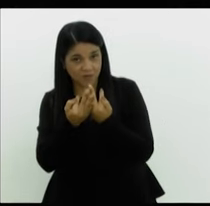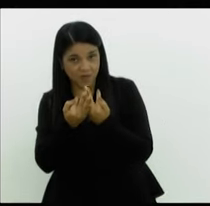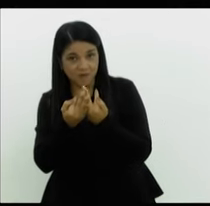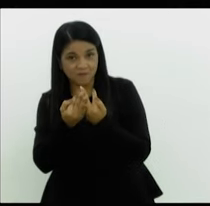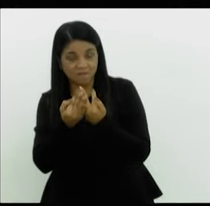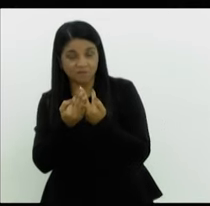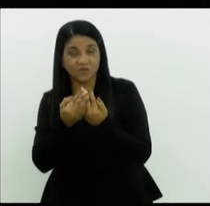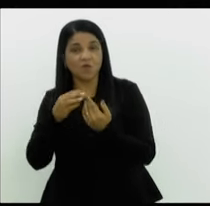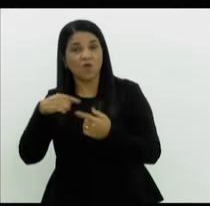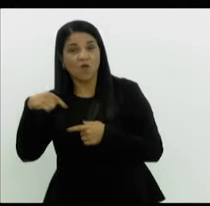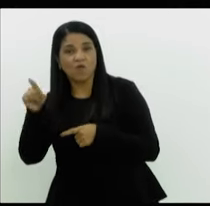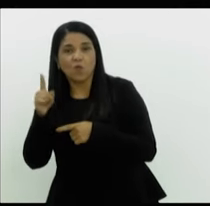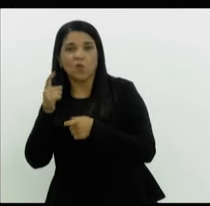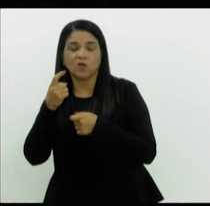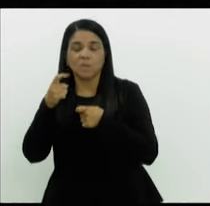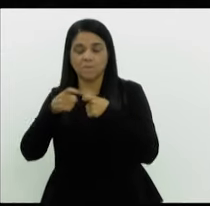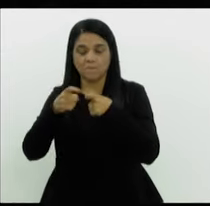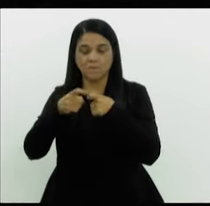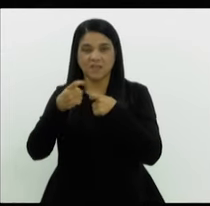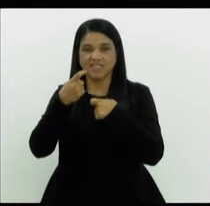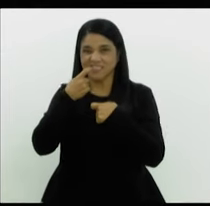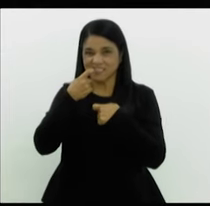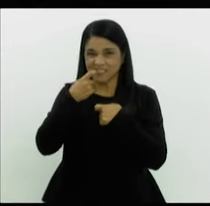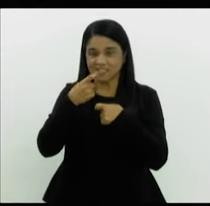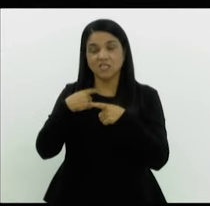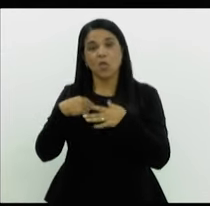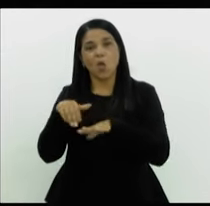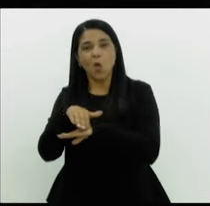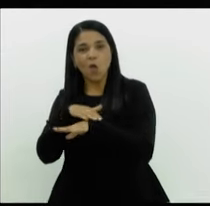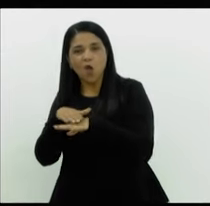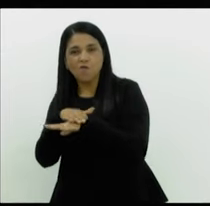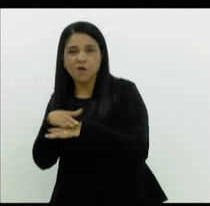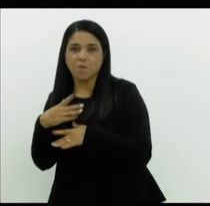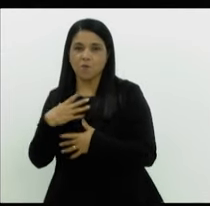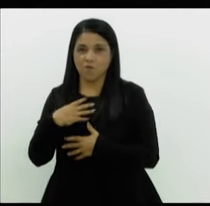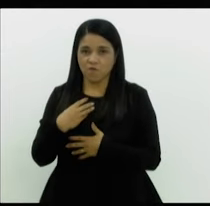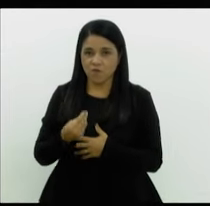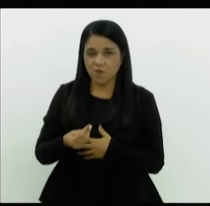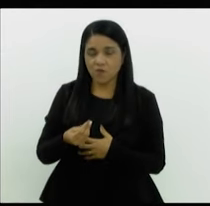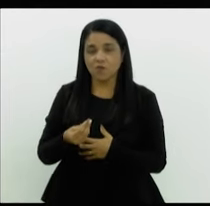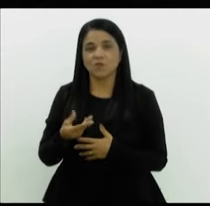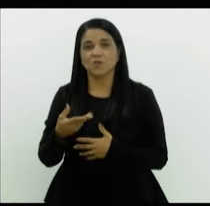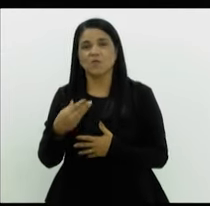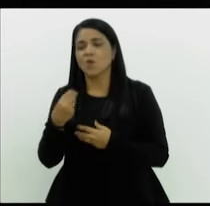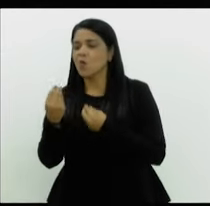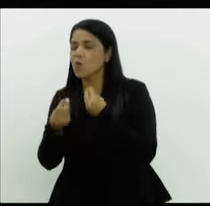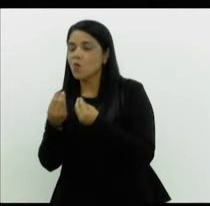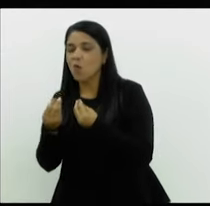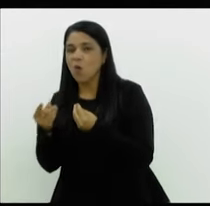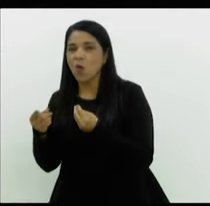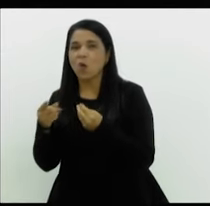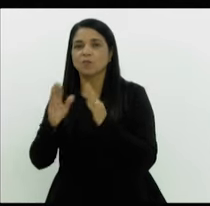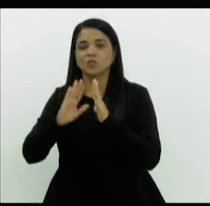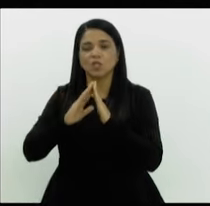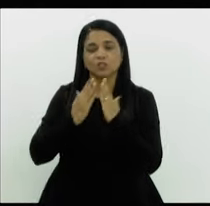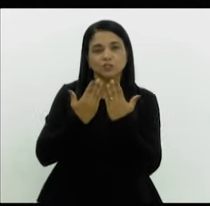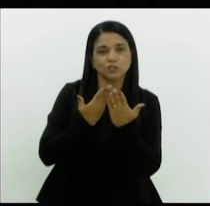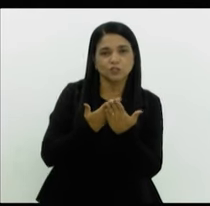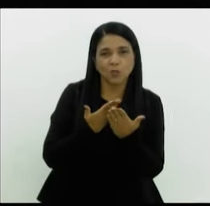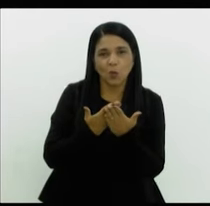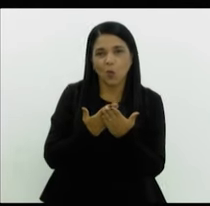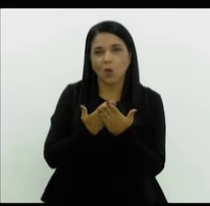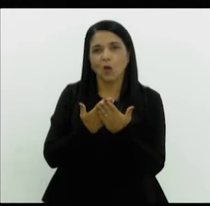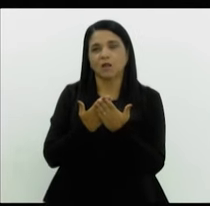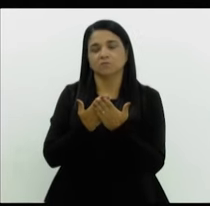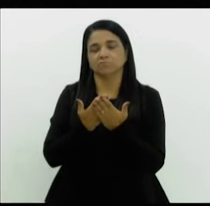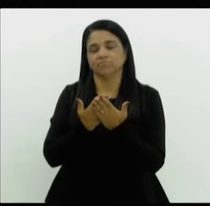no dentista, vou conversar com meu filho, ver como ele está na escola.